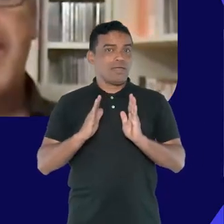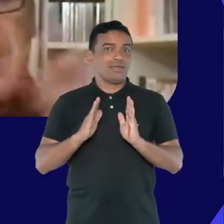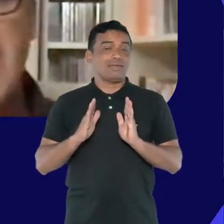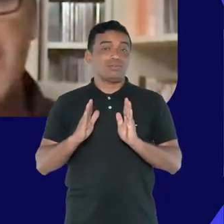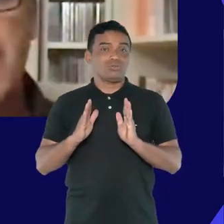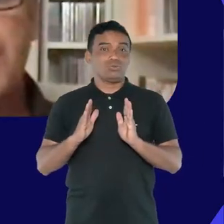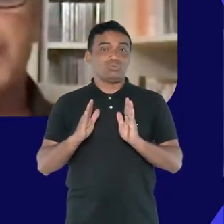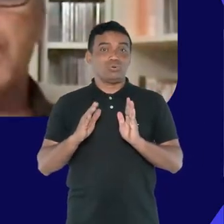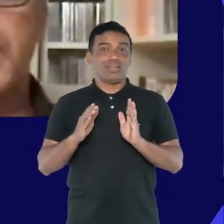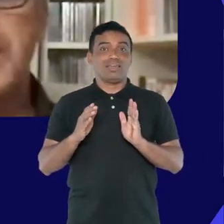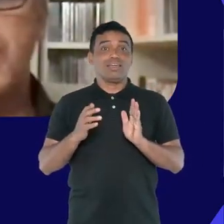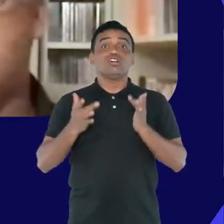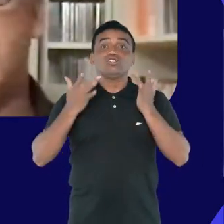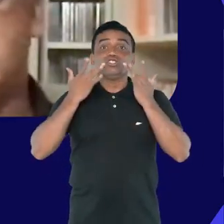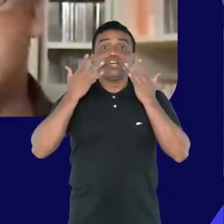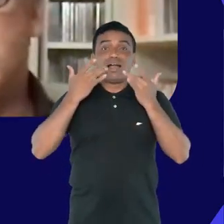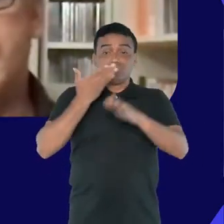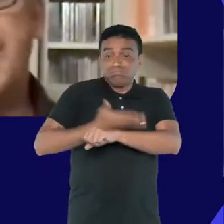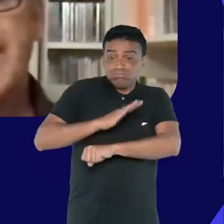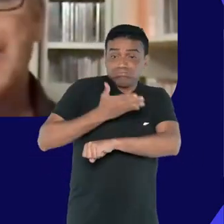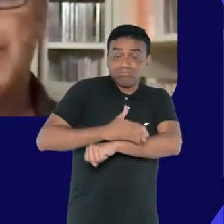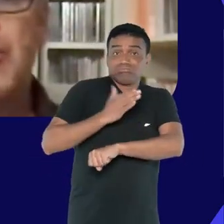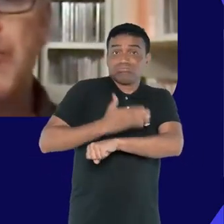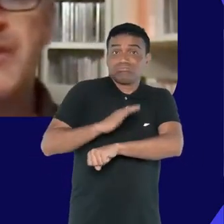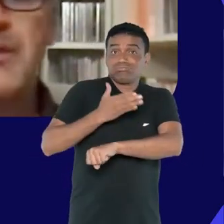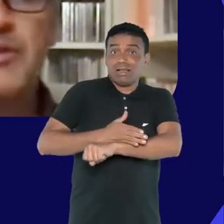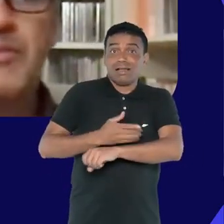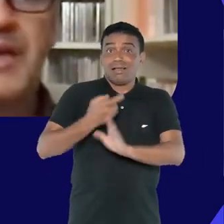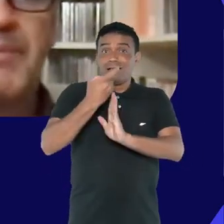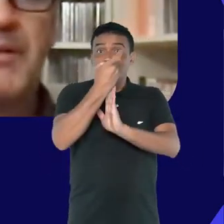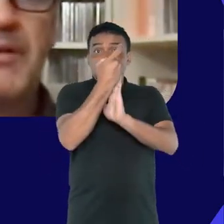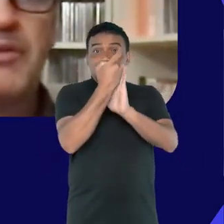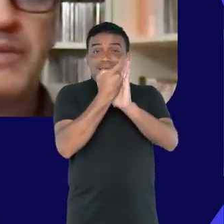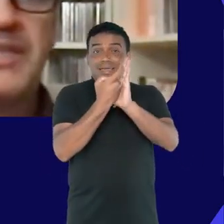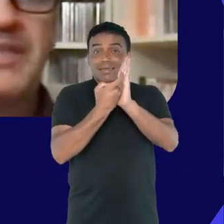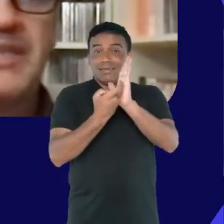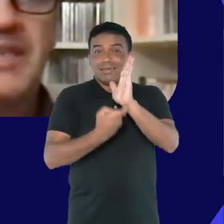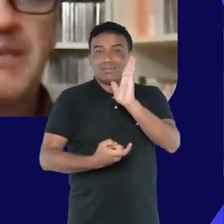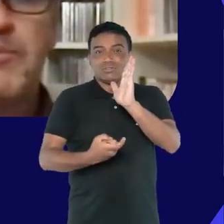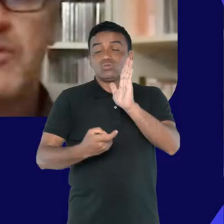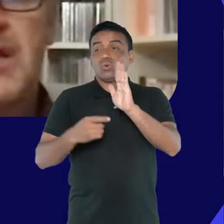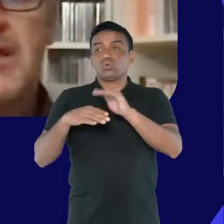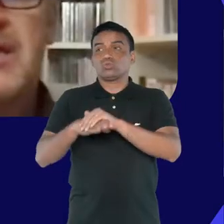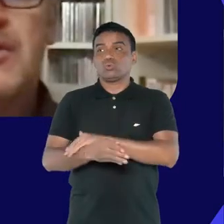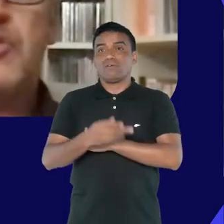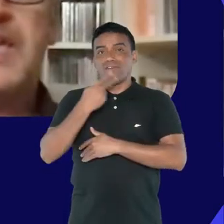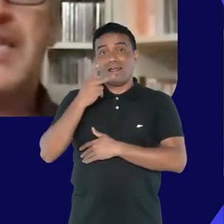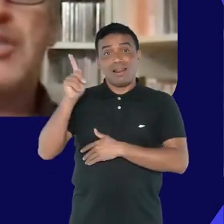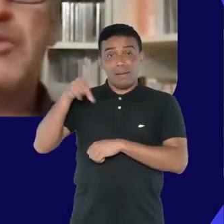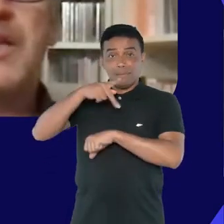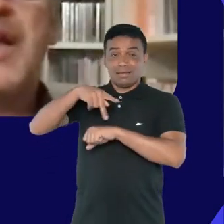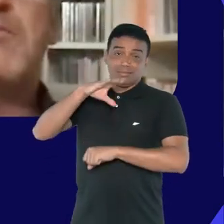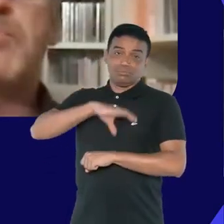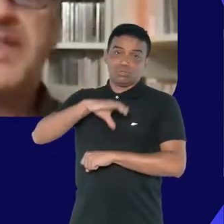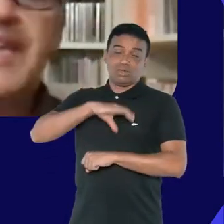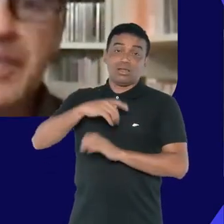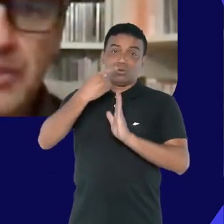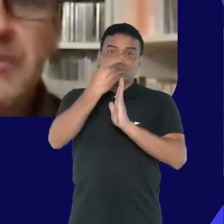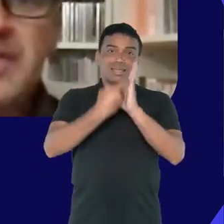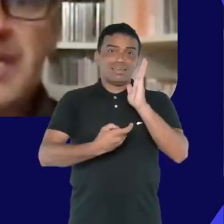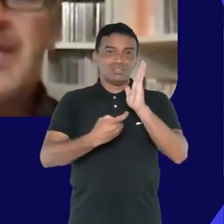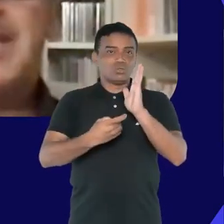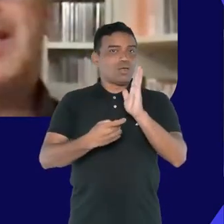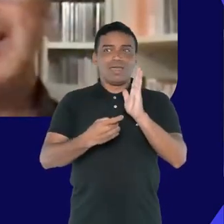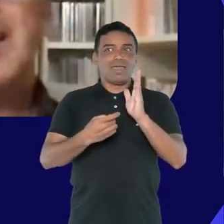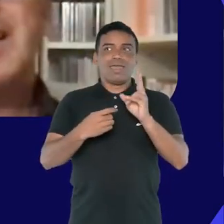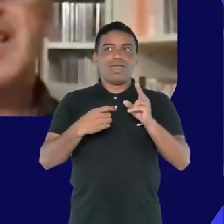o espetáculo é construído e o texto costuma dizer-se aqui em Portugal que o texto é um